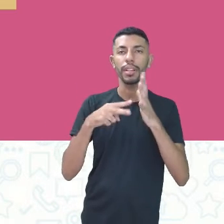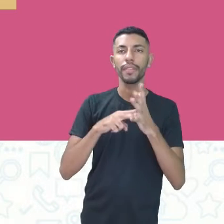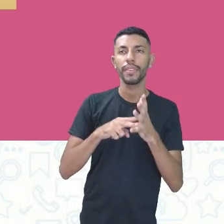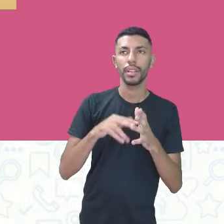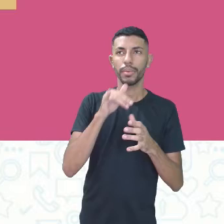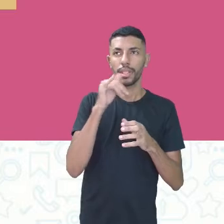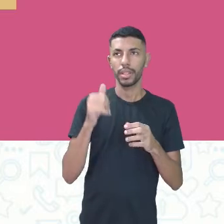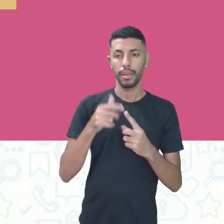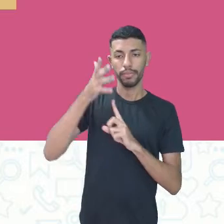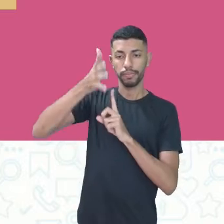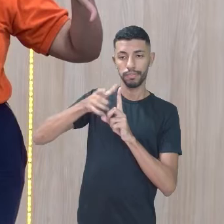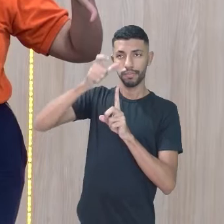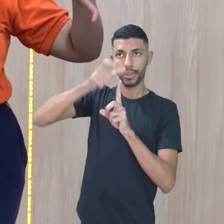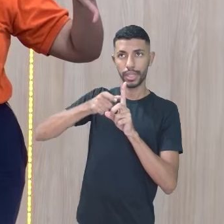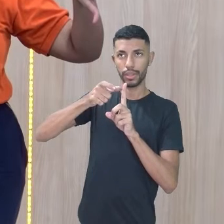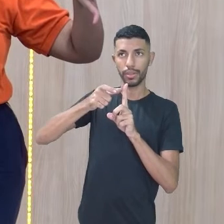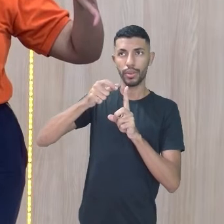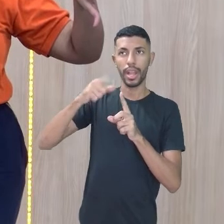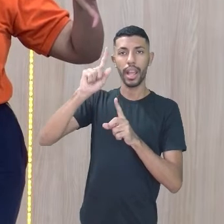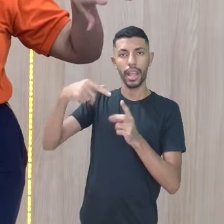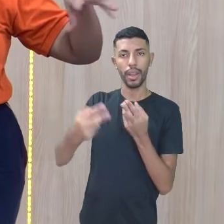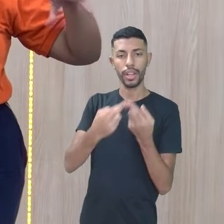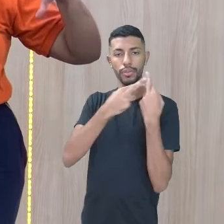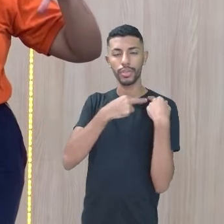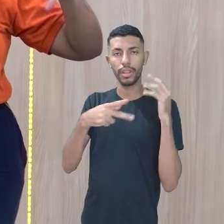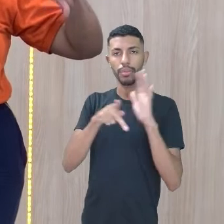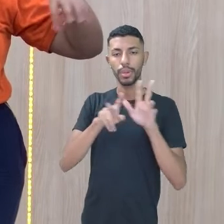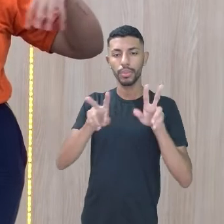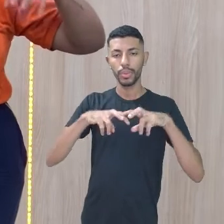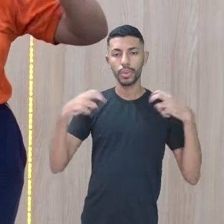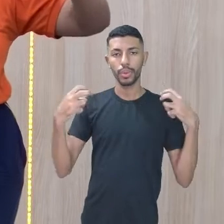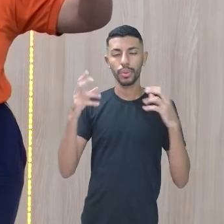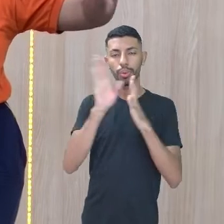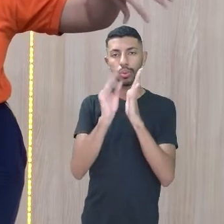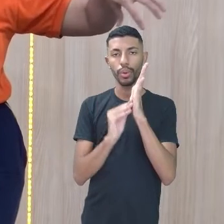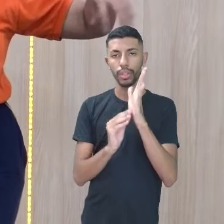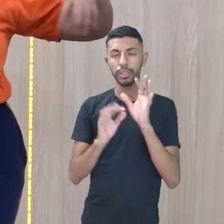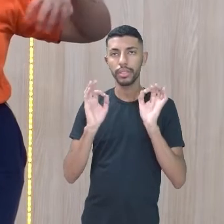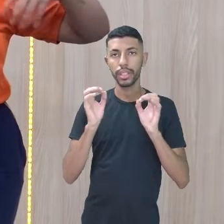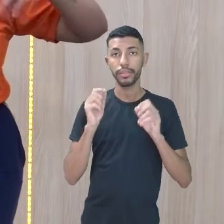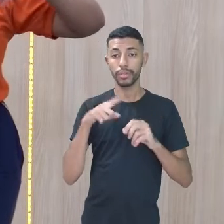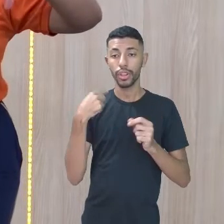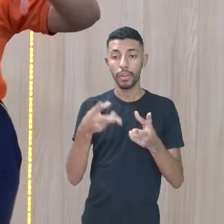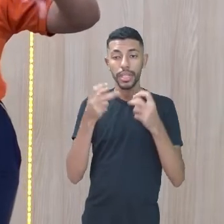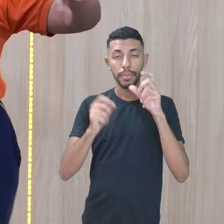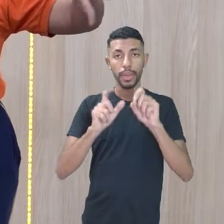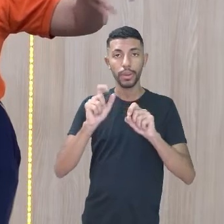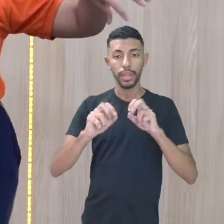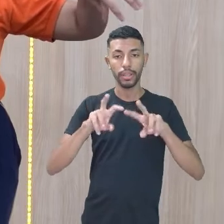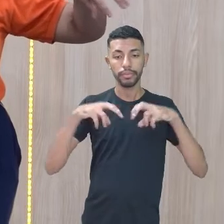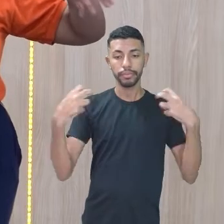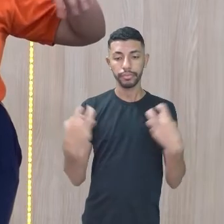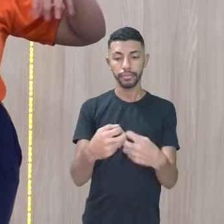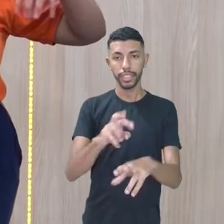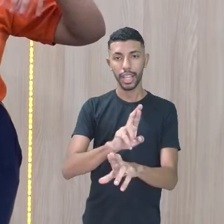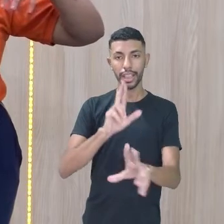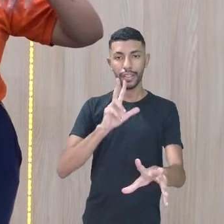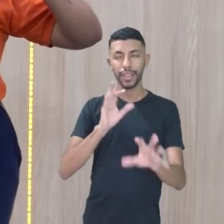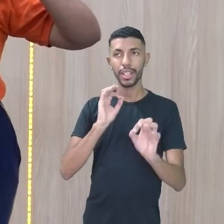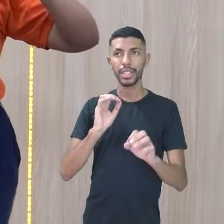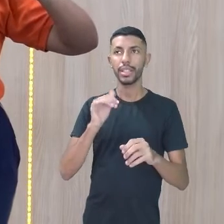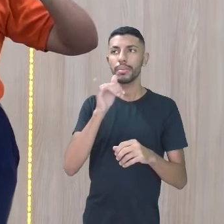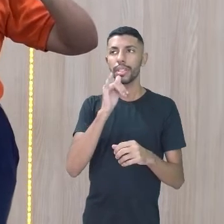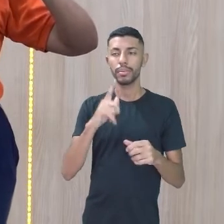vai ver que na mesa redonda é um pouquinho diferente disso. Na mesa redonda a gente tem um grupo de pessoas que dialoga sobre um